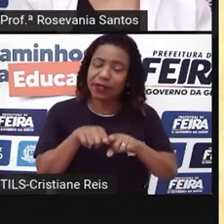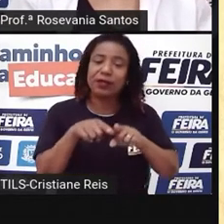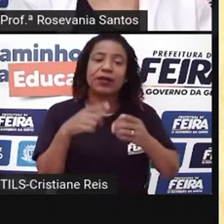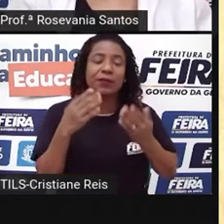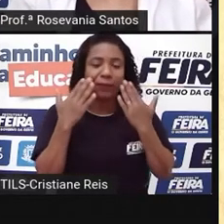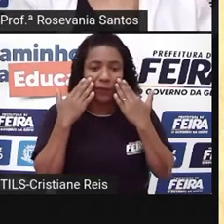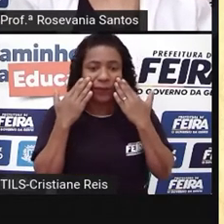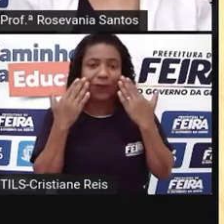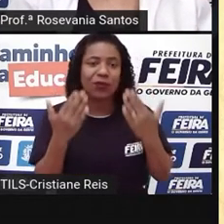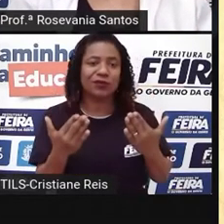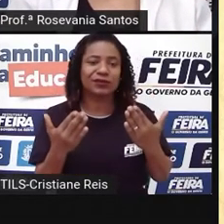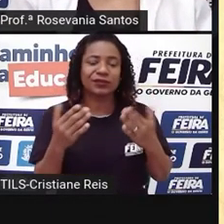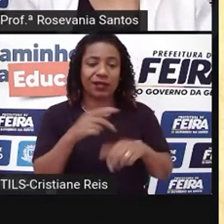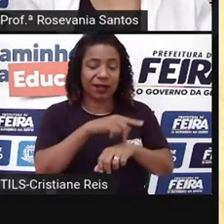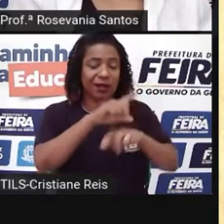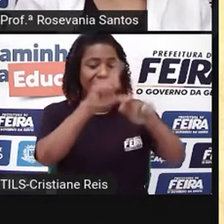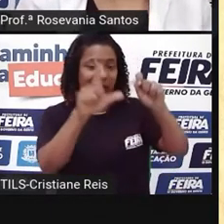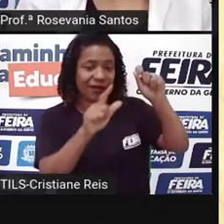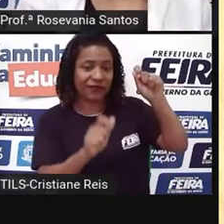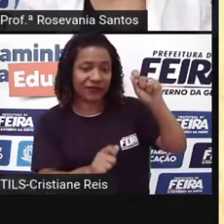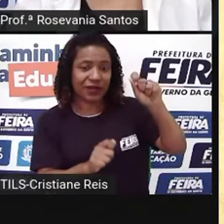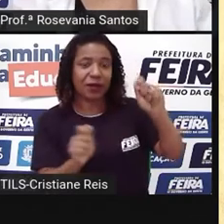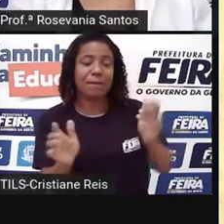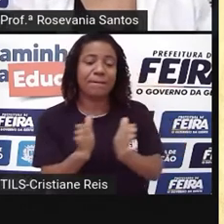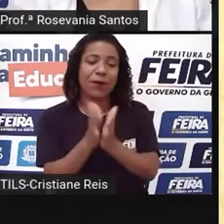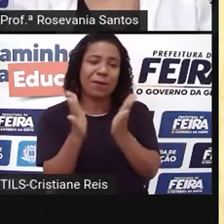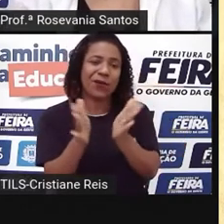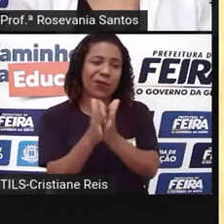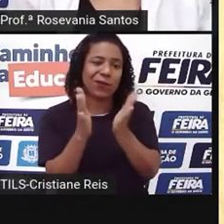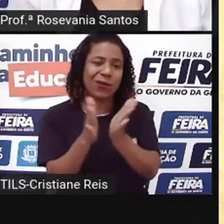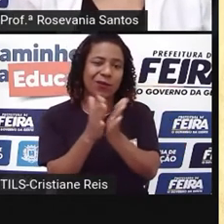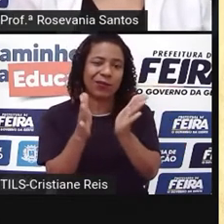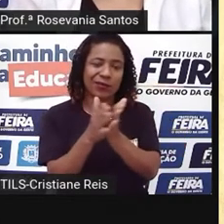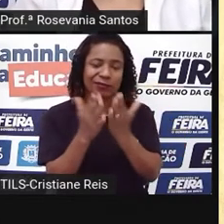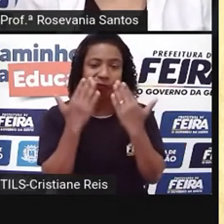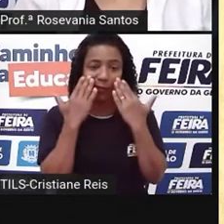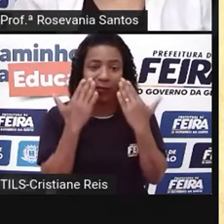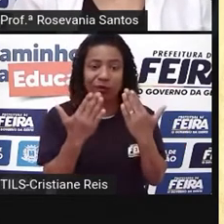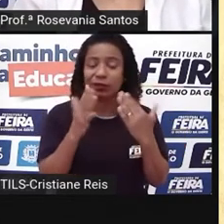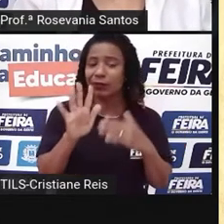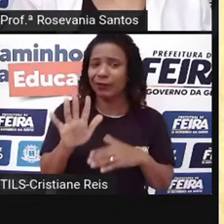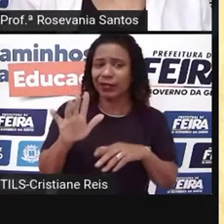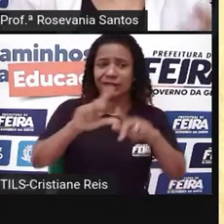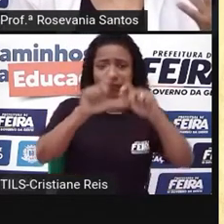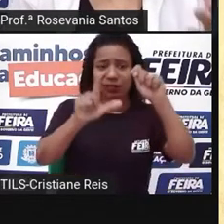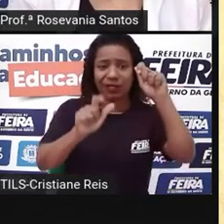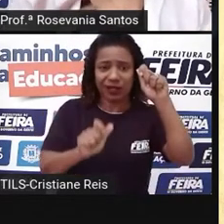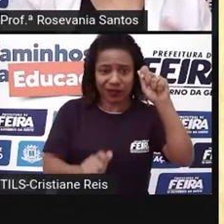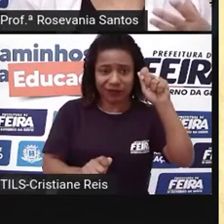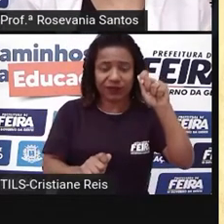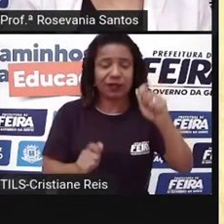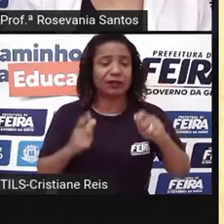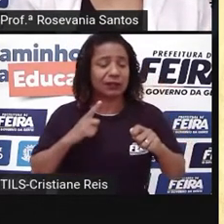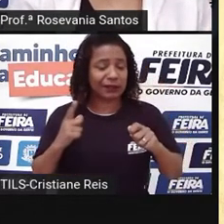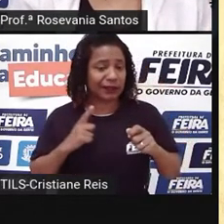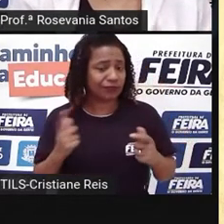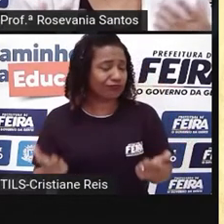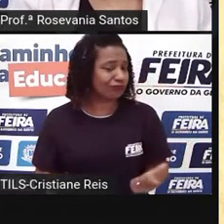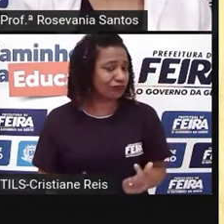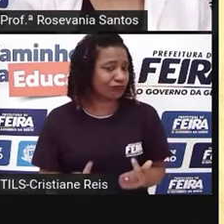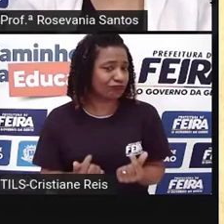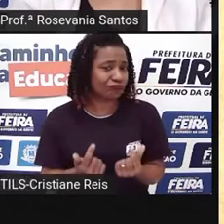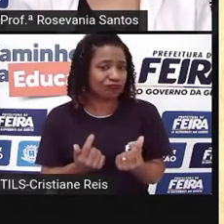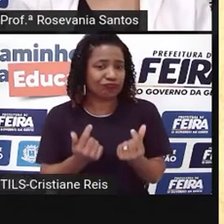processo de colonização, porque a África tem muita riqueza natural, e os europeus descobriram isso